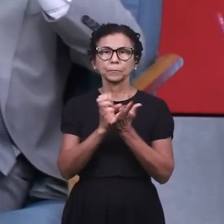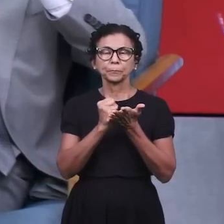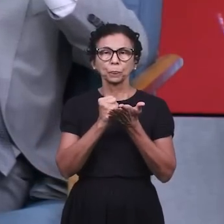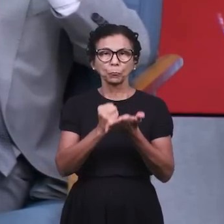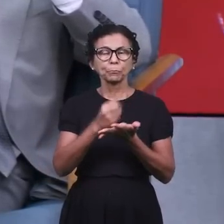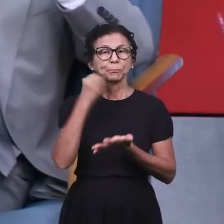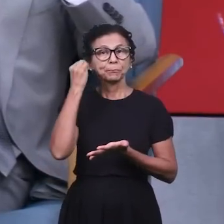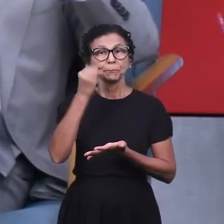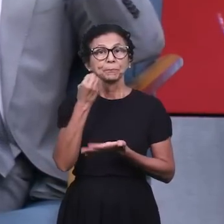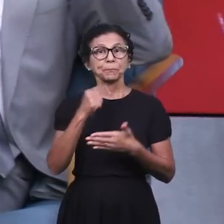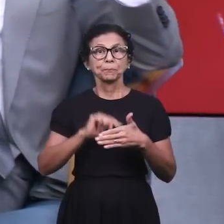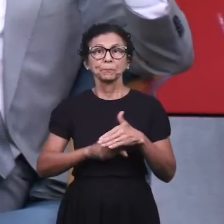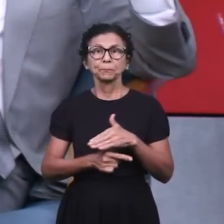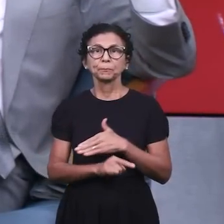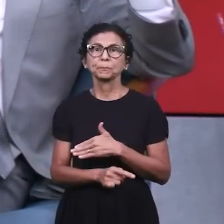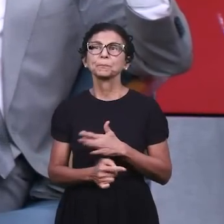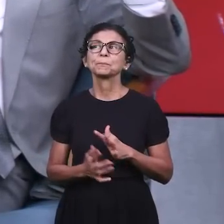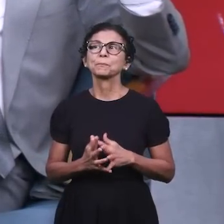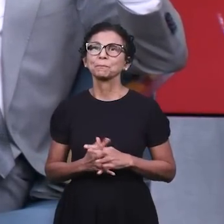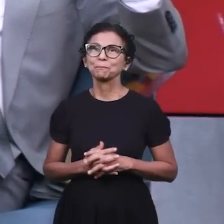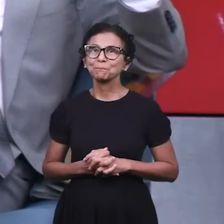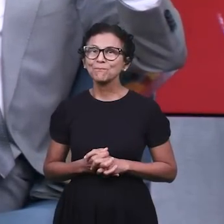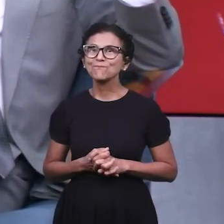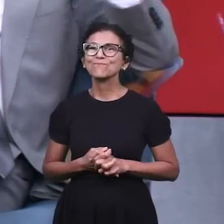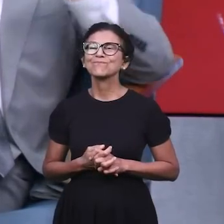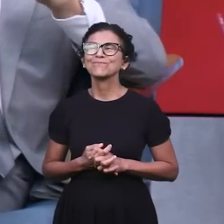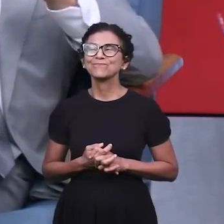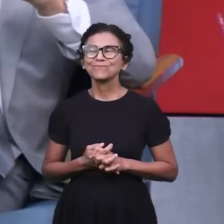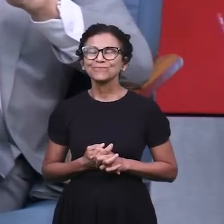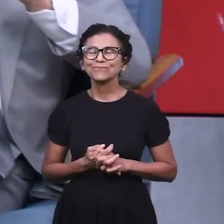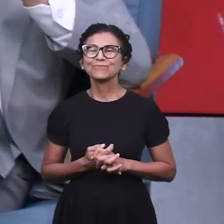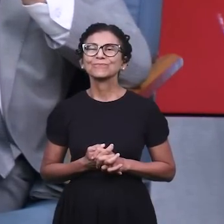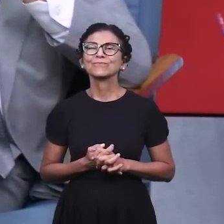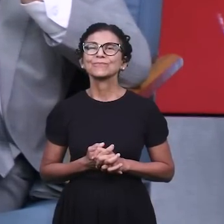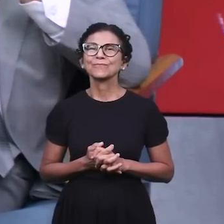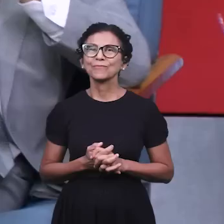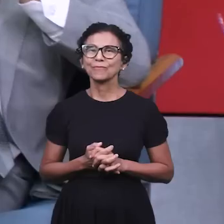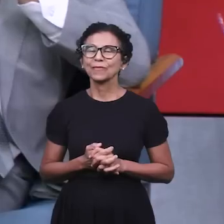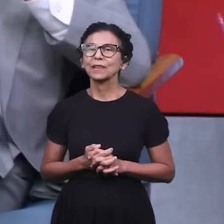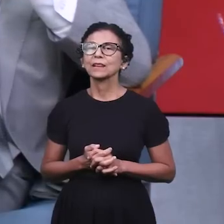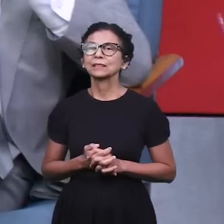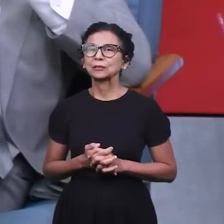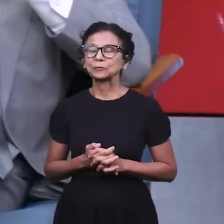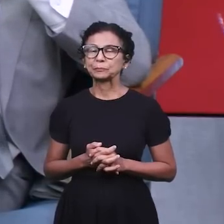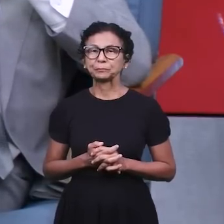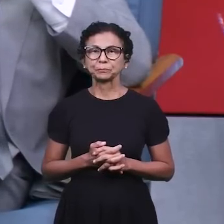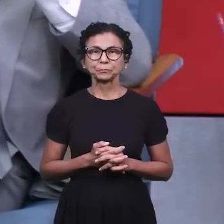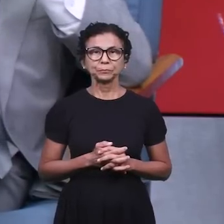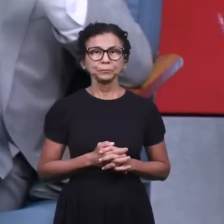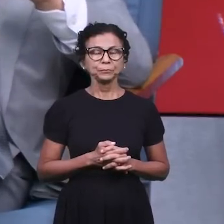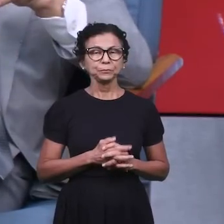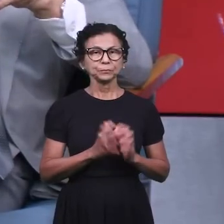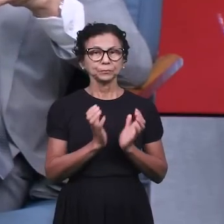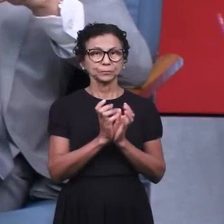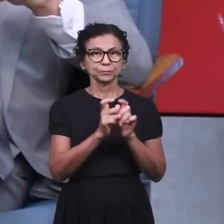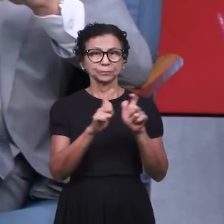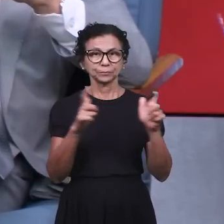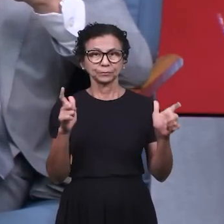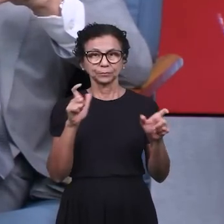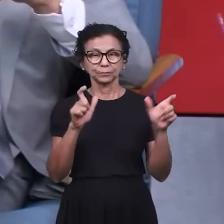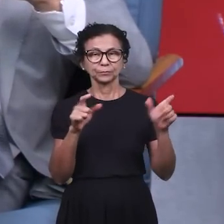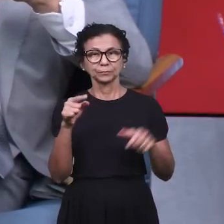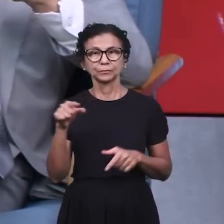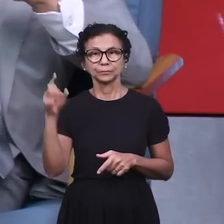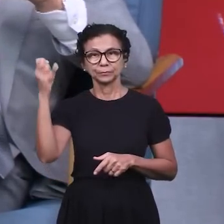tinham experiências notáveis no dia do culto da madrugada. E a maioria que vinha